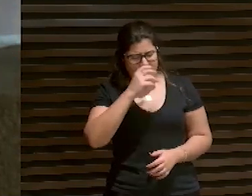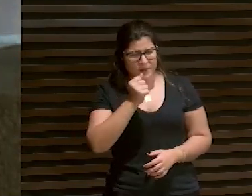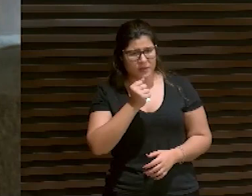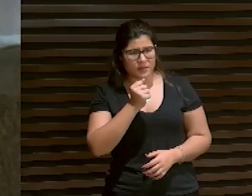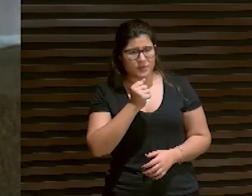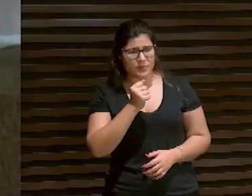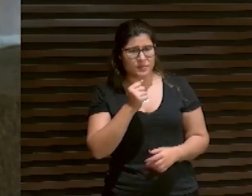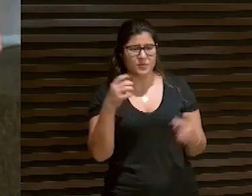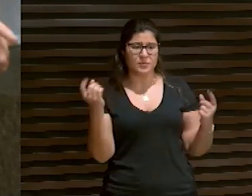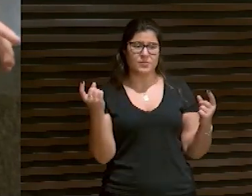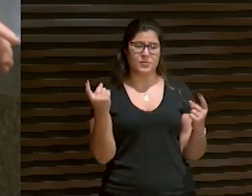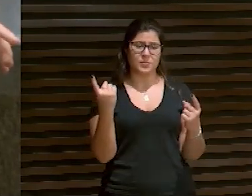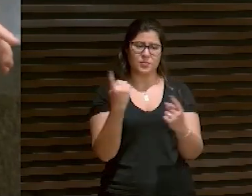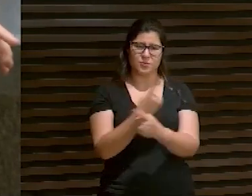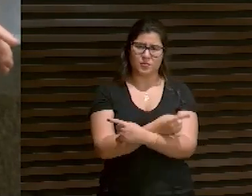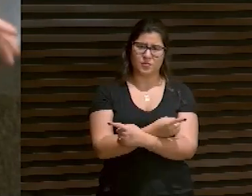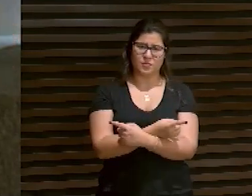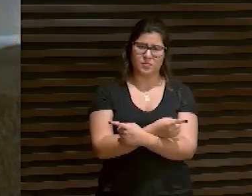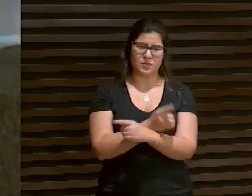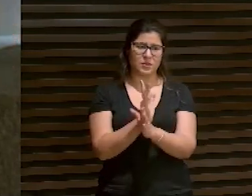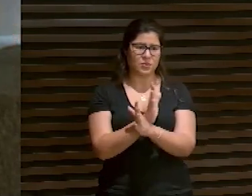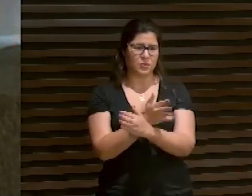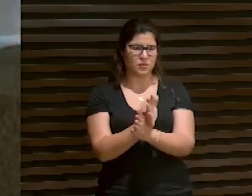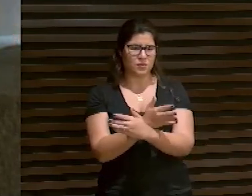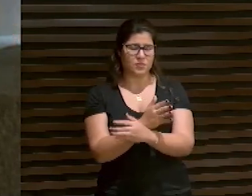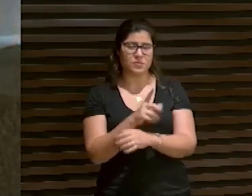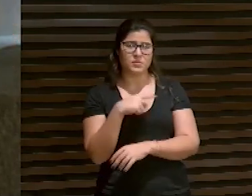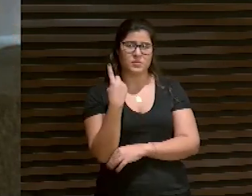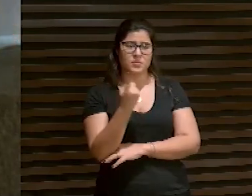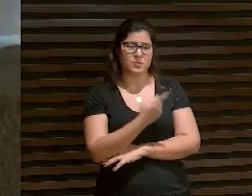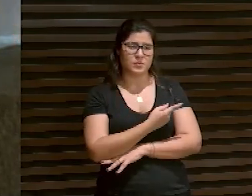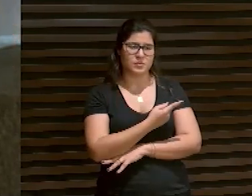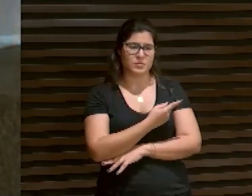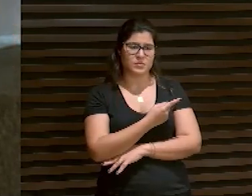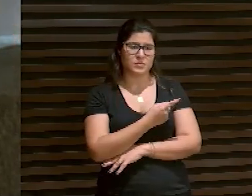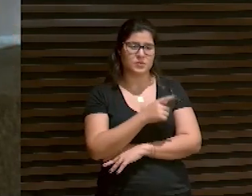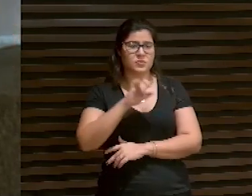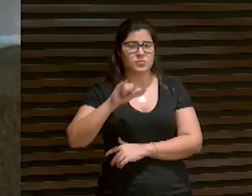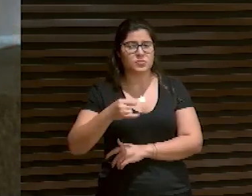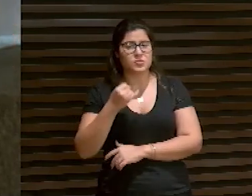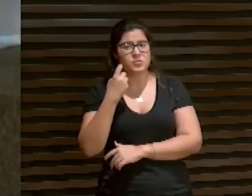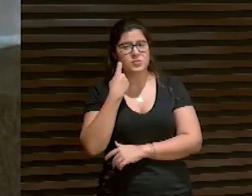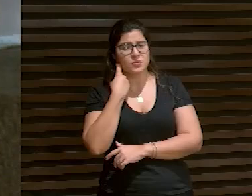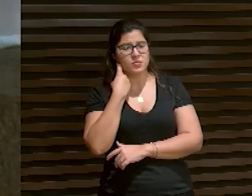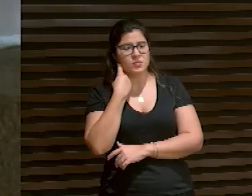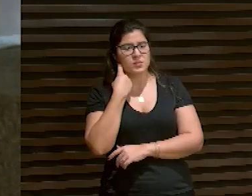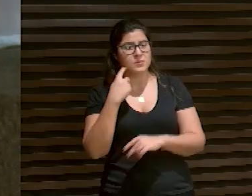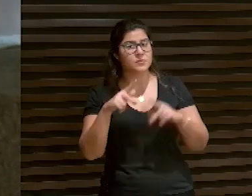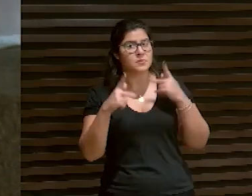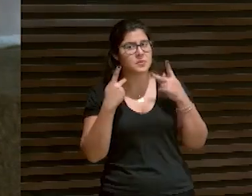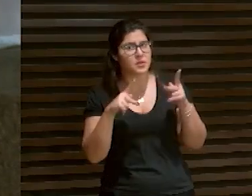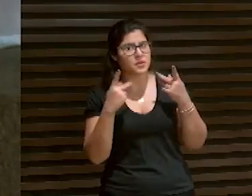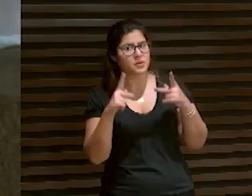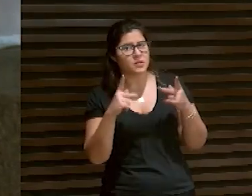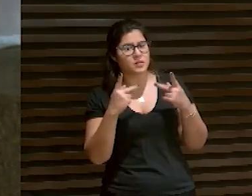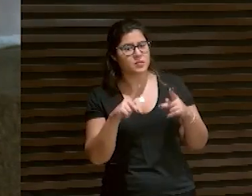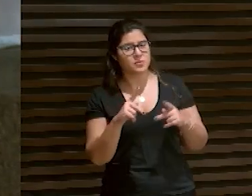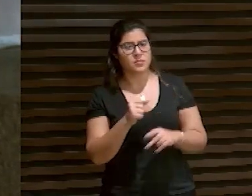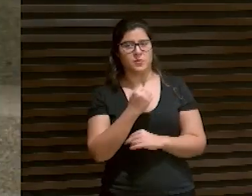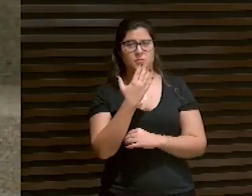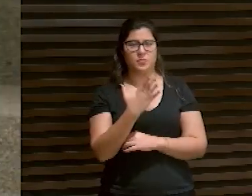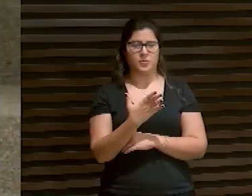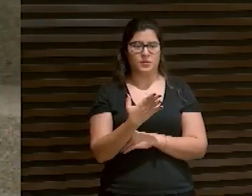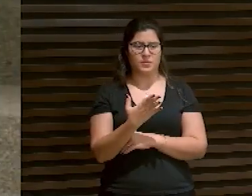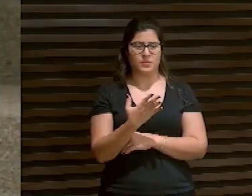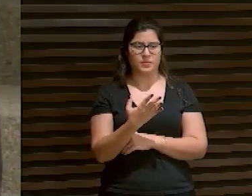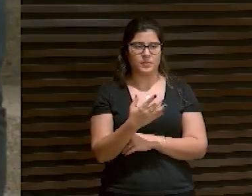confuso para nós. Porque Jonas, teoricamente falando, foi um pregador, um profeta muito bem sucedido. Ele pregou, o